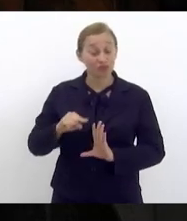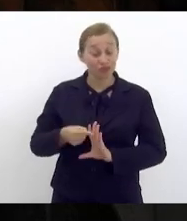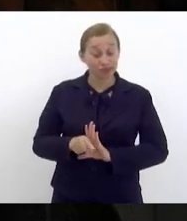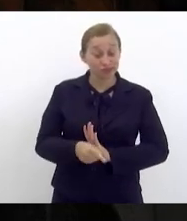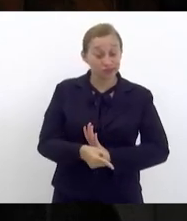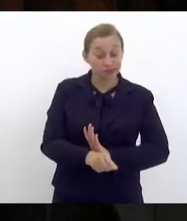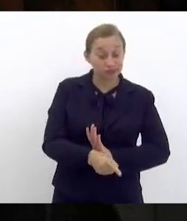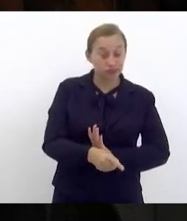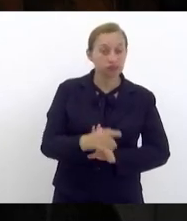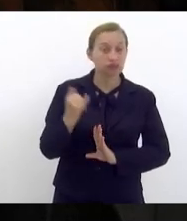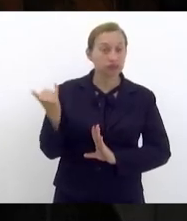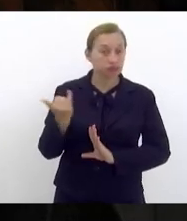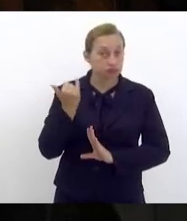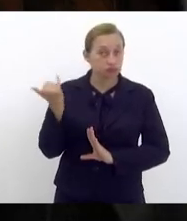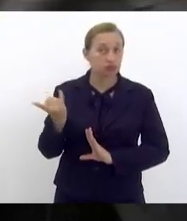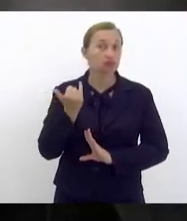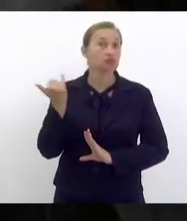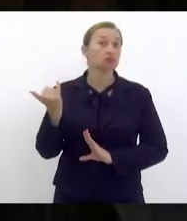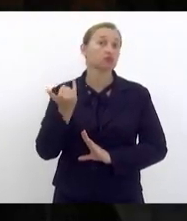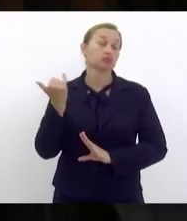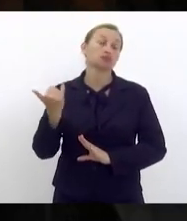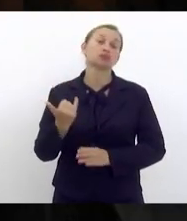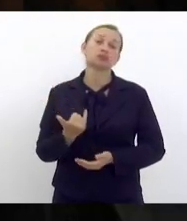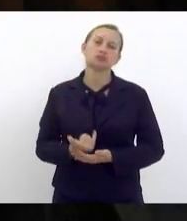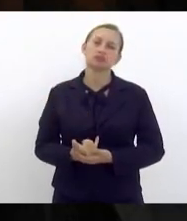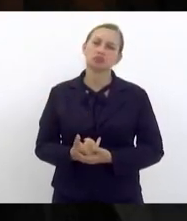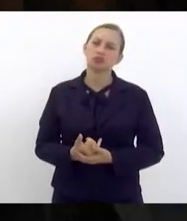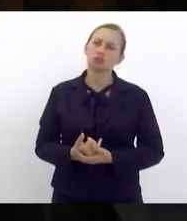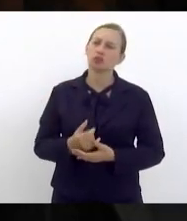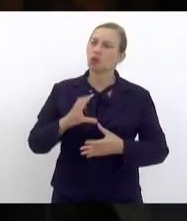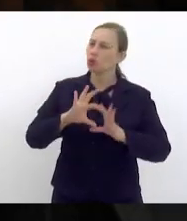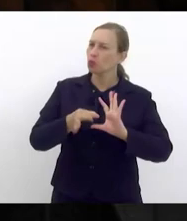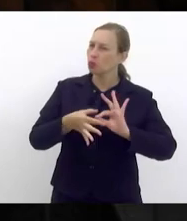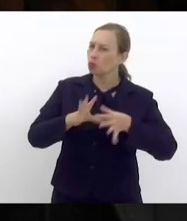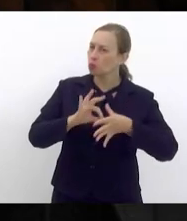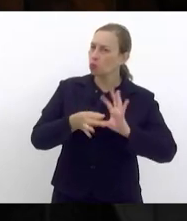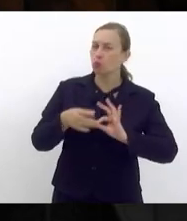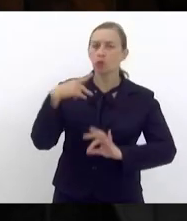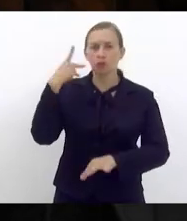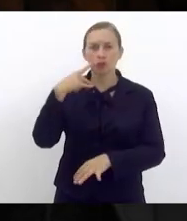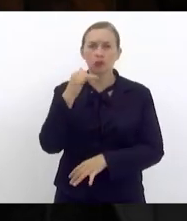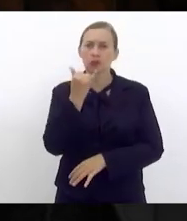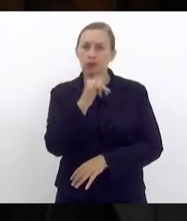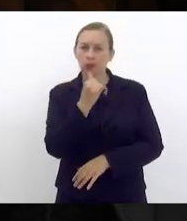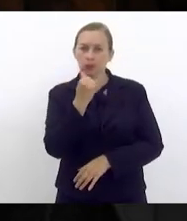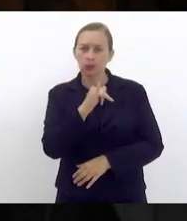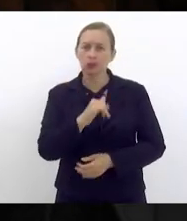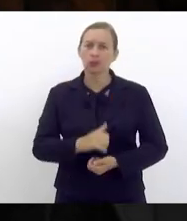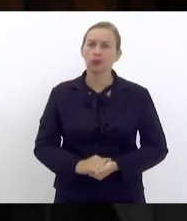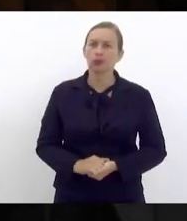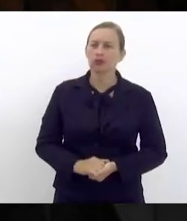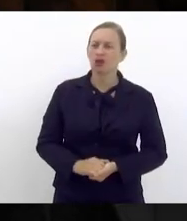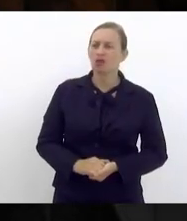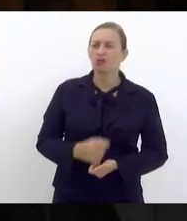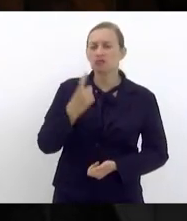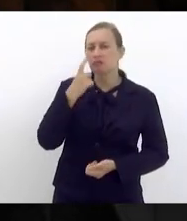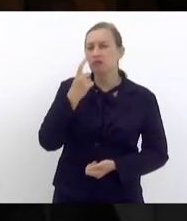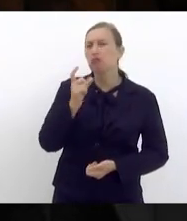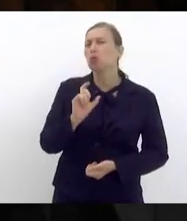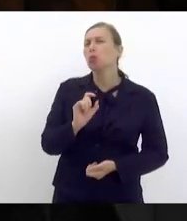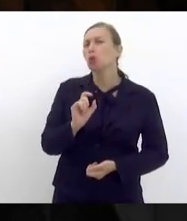profundamente importante dentro do contexto do Parlamento Fluminense, visto que